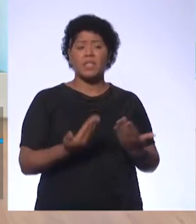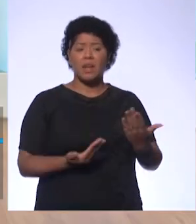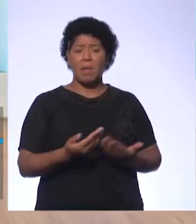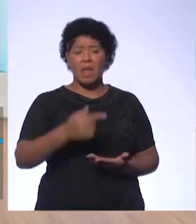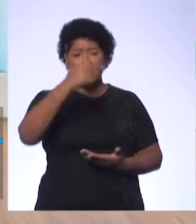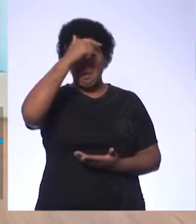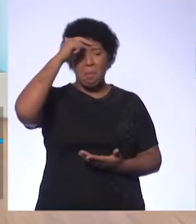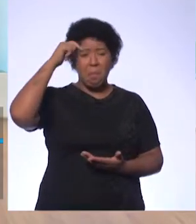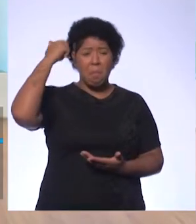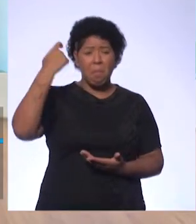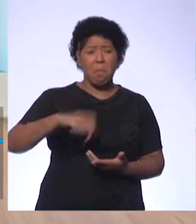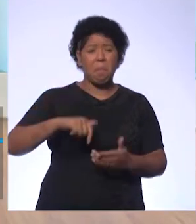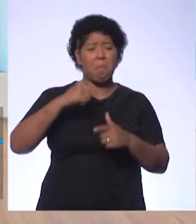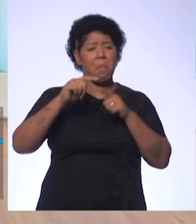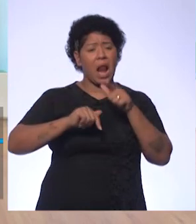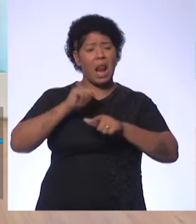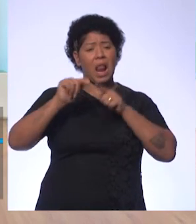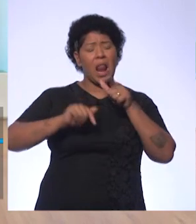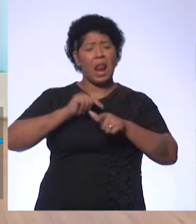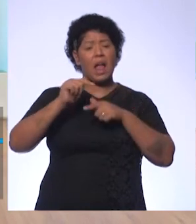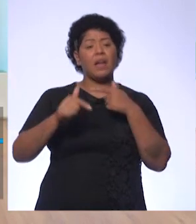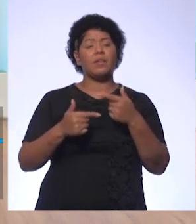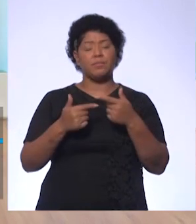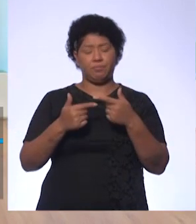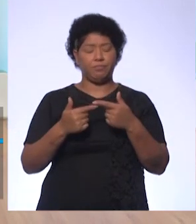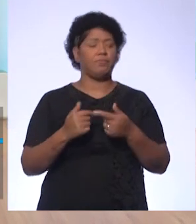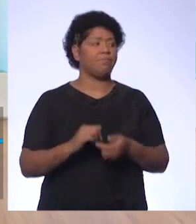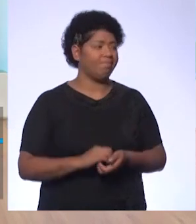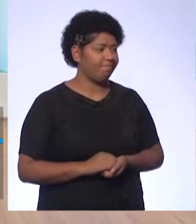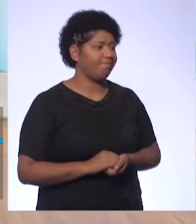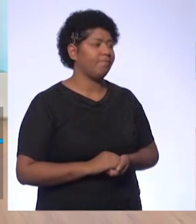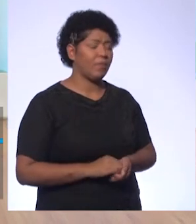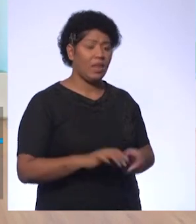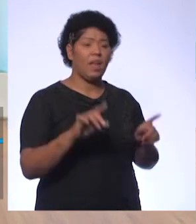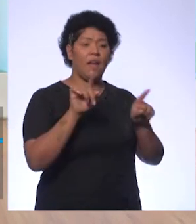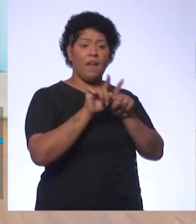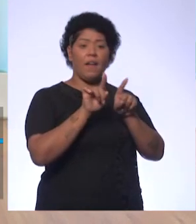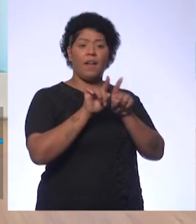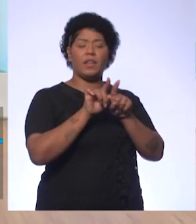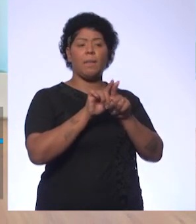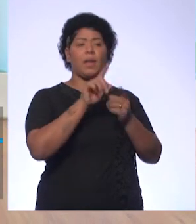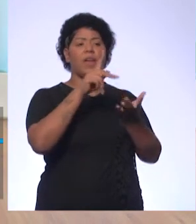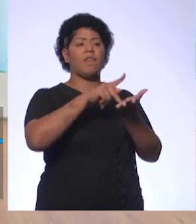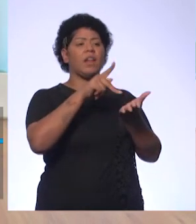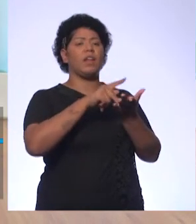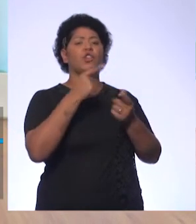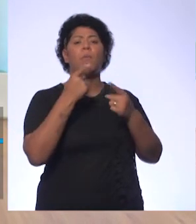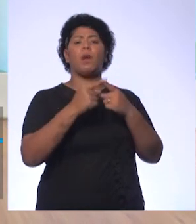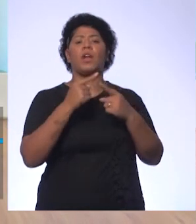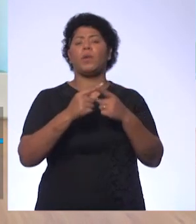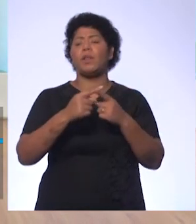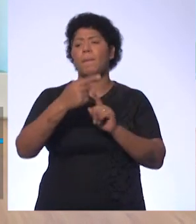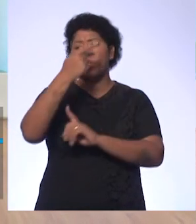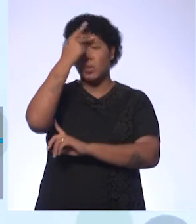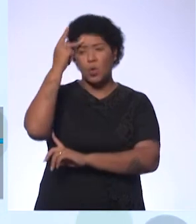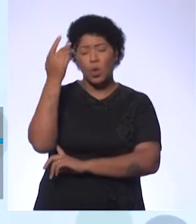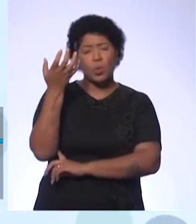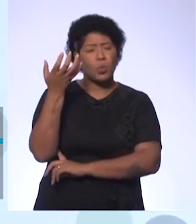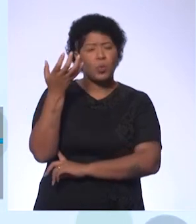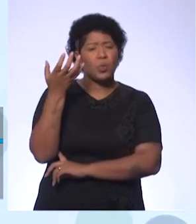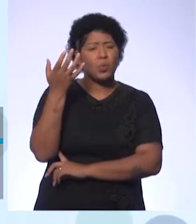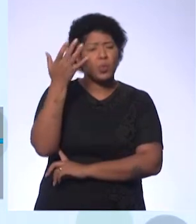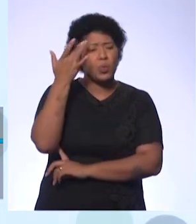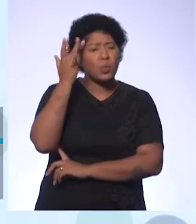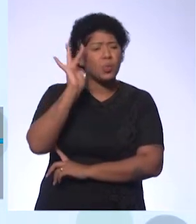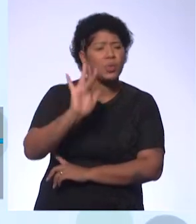momento que ele não conhece todo o processo de construção de um produto, ele se torna substituível também, né? Exatamente. Porque,